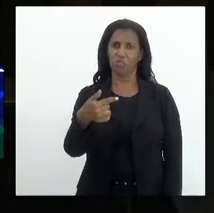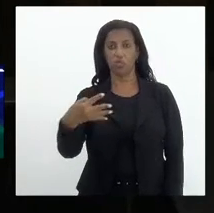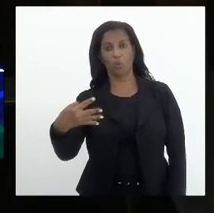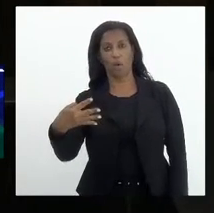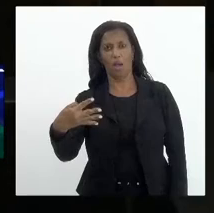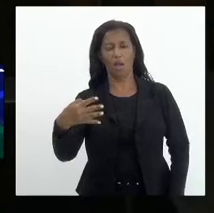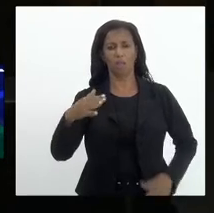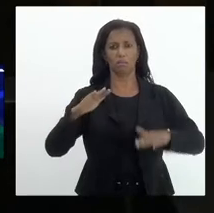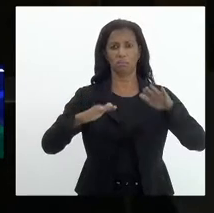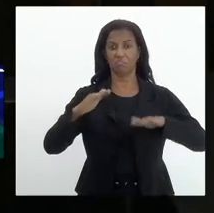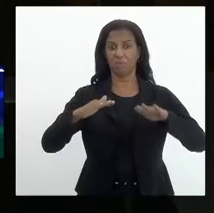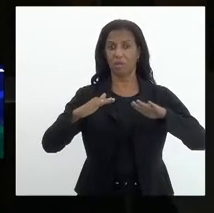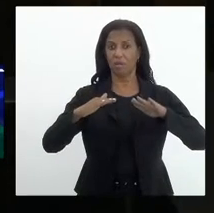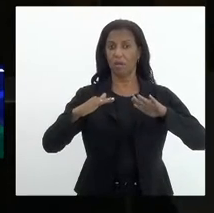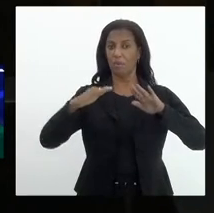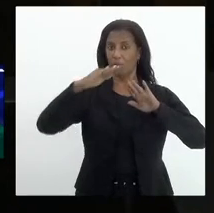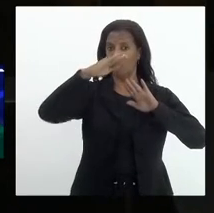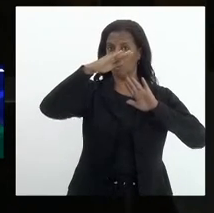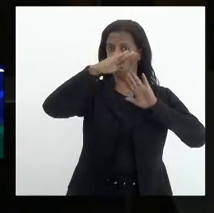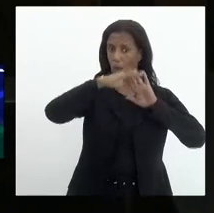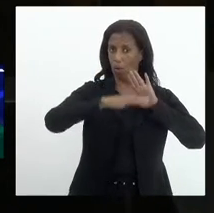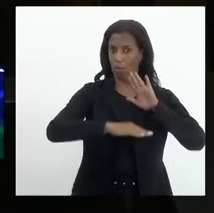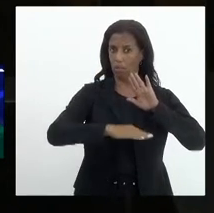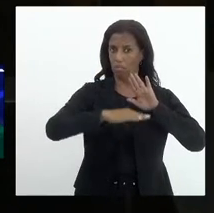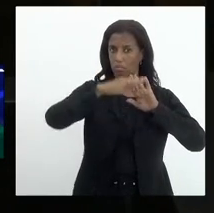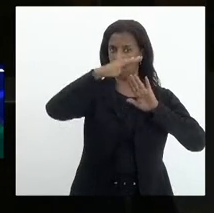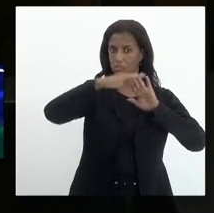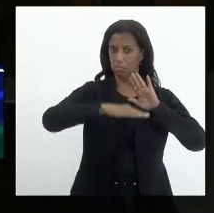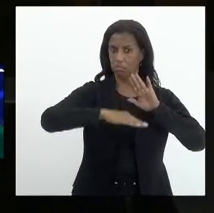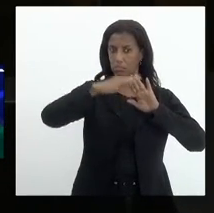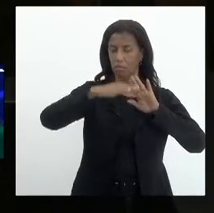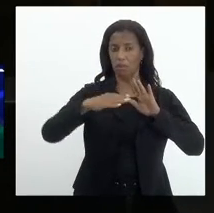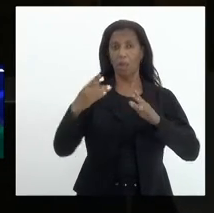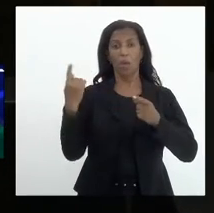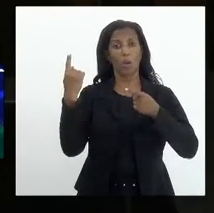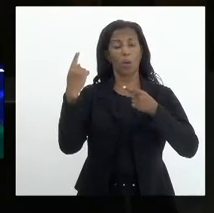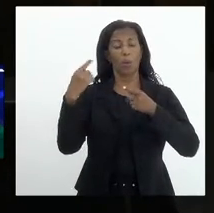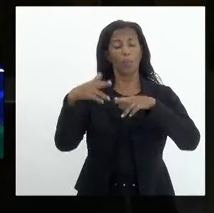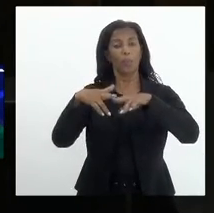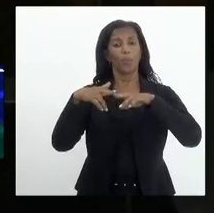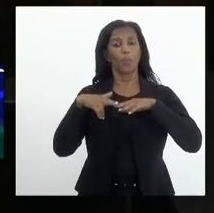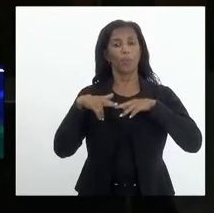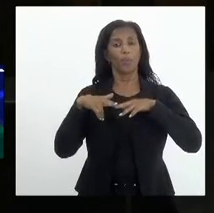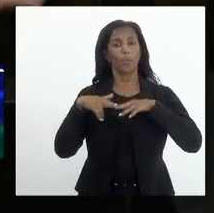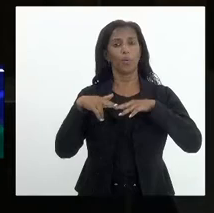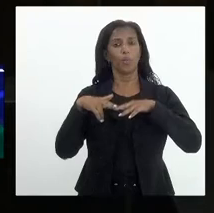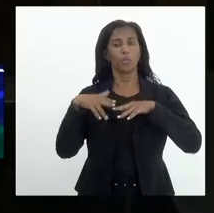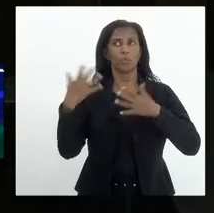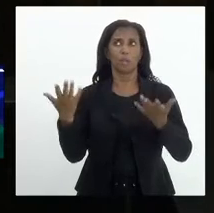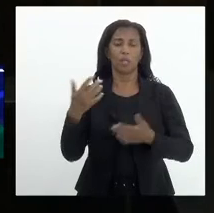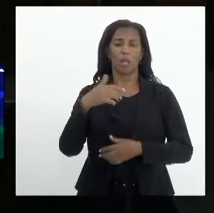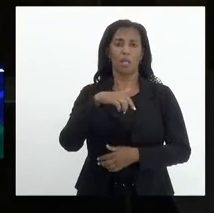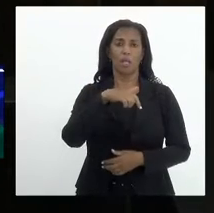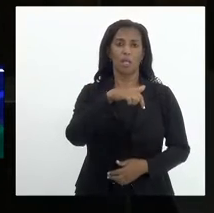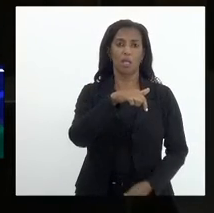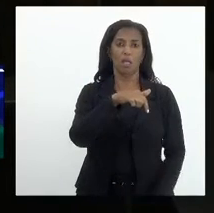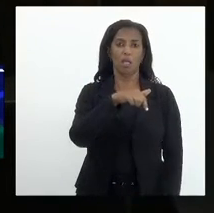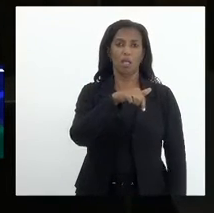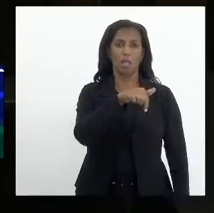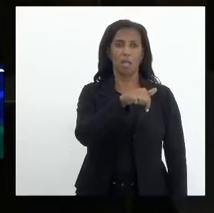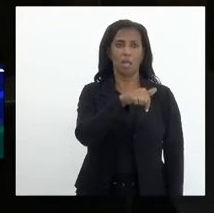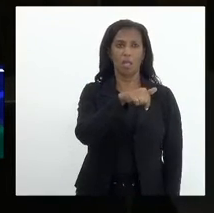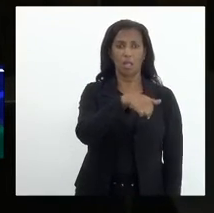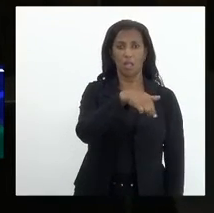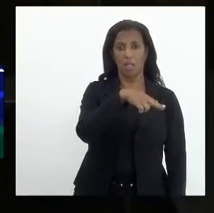24%. Falando ordem de grandeza. Por isso que na divisa, lá entre Queluz e